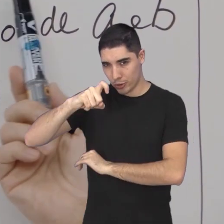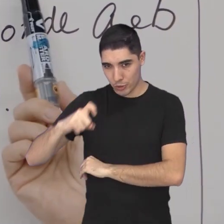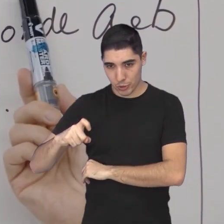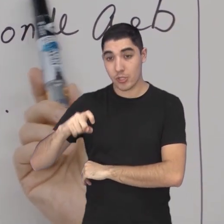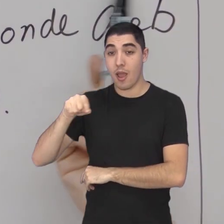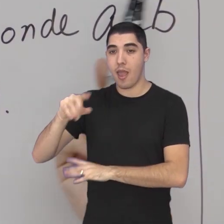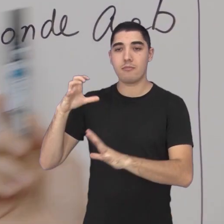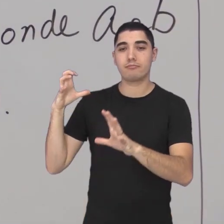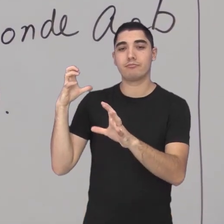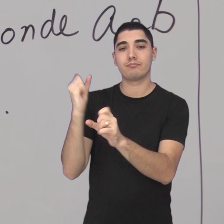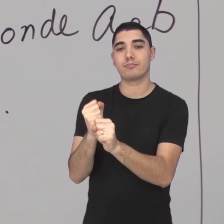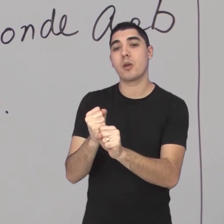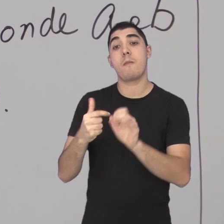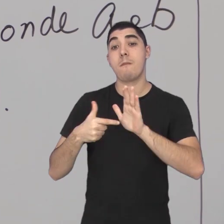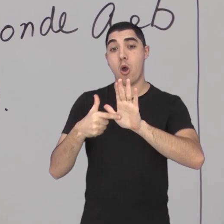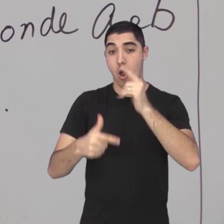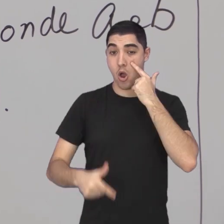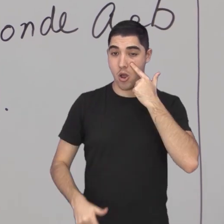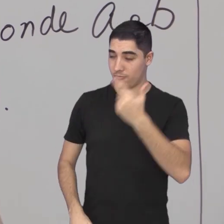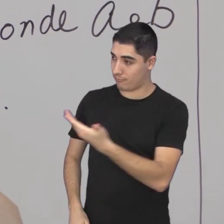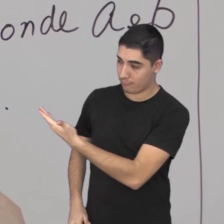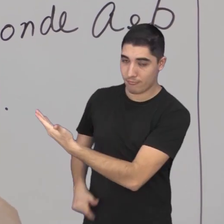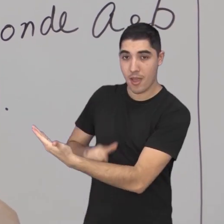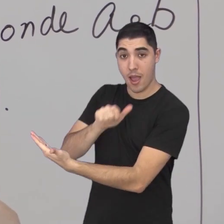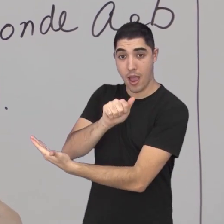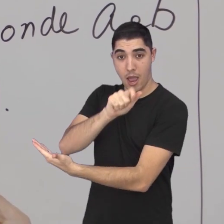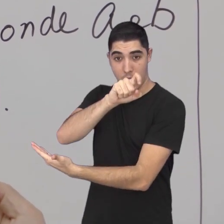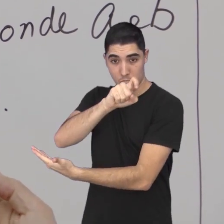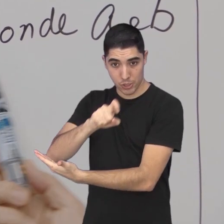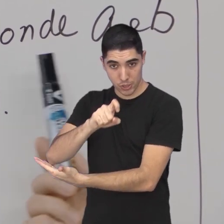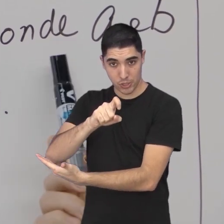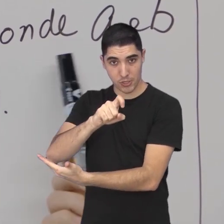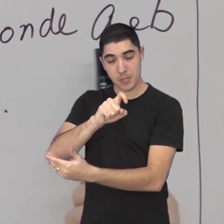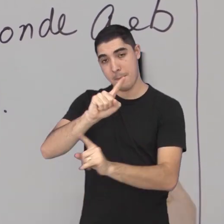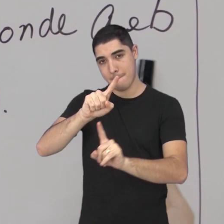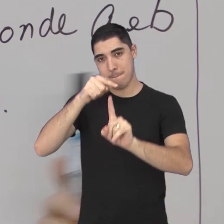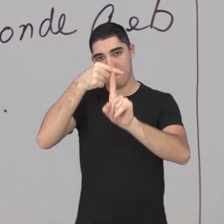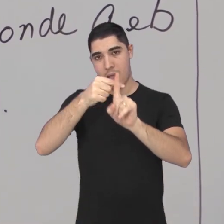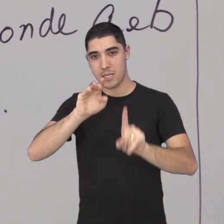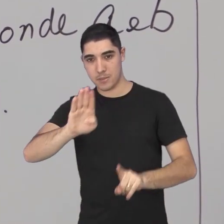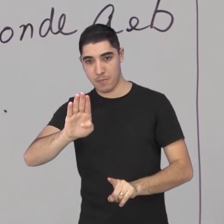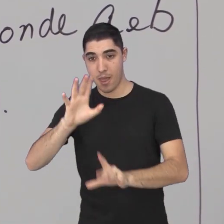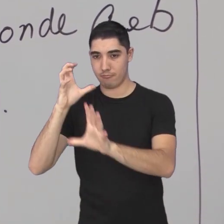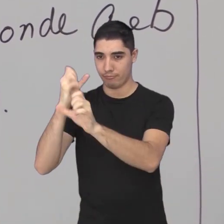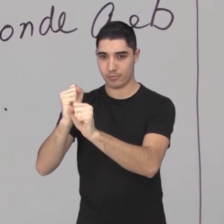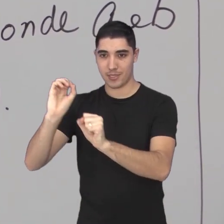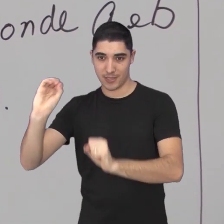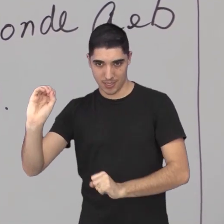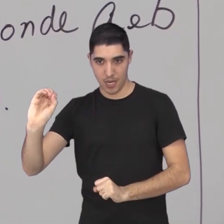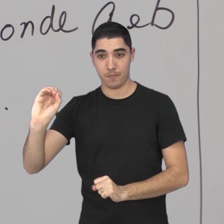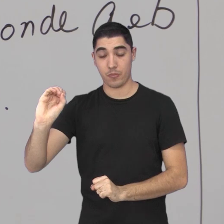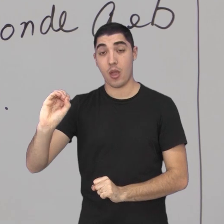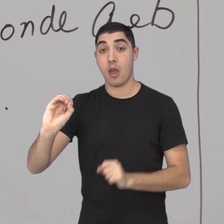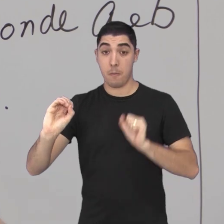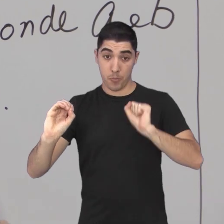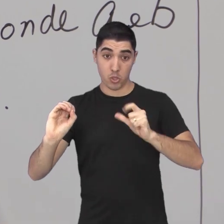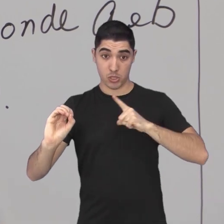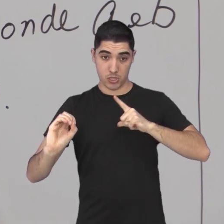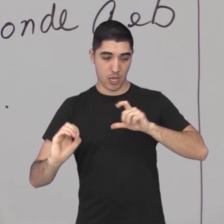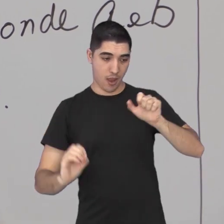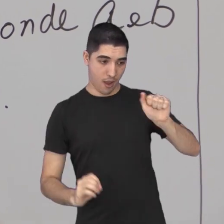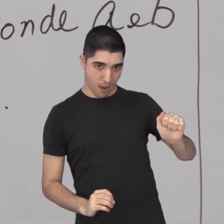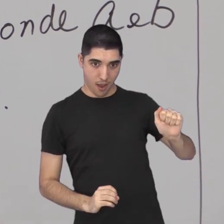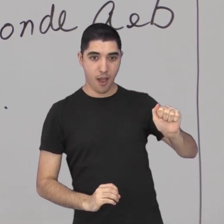que pode ser expressa no formato ax mais b igual a zero, onde a e b são números reais e a